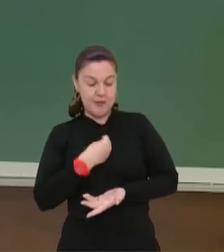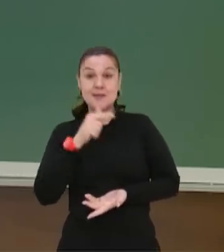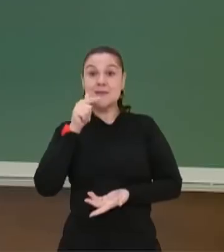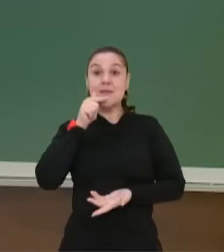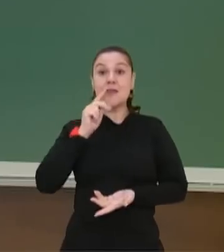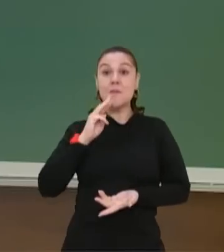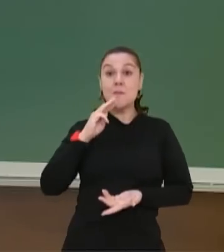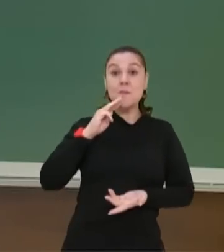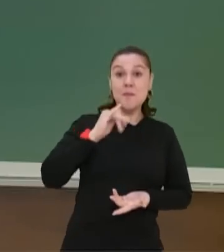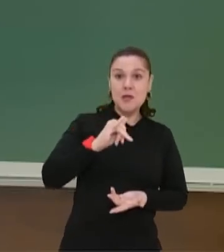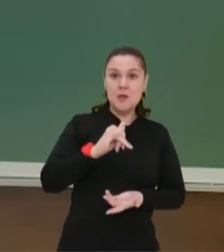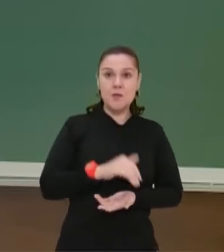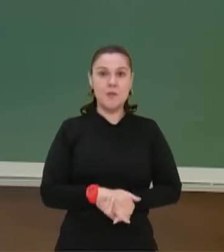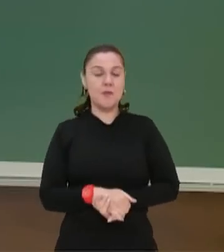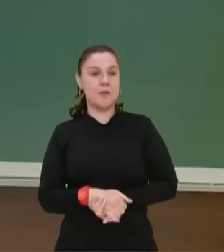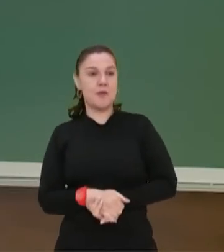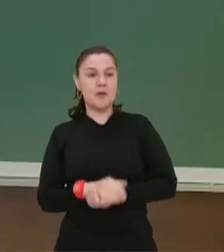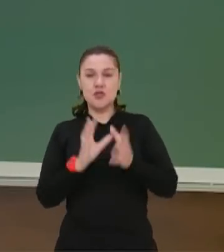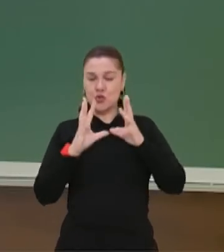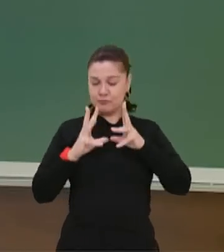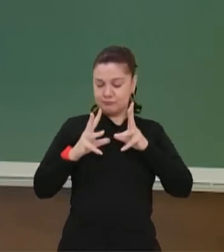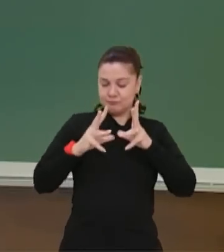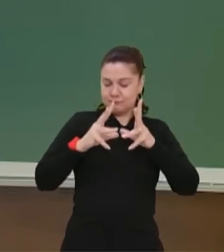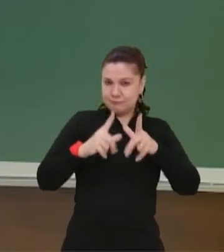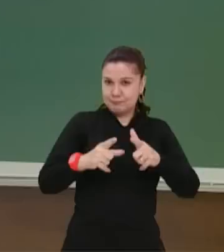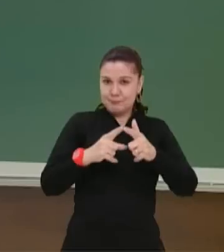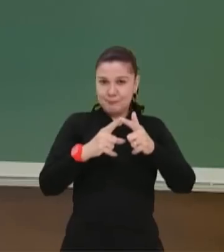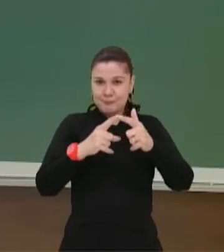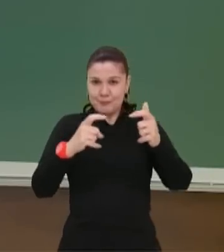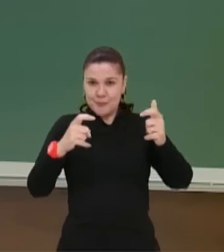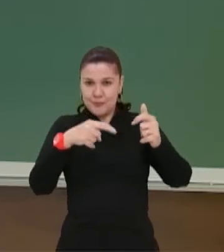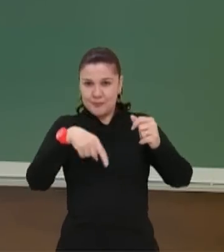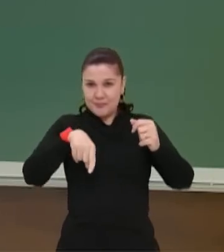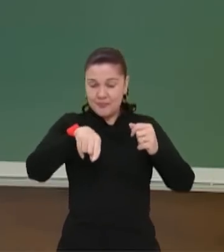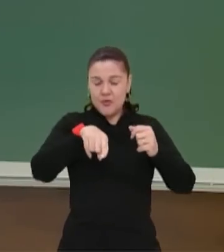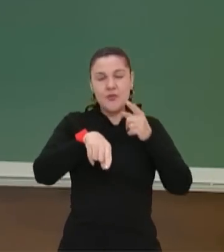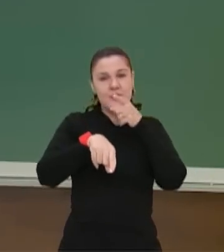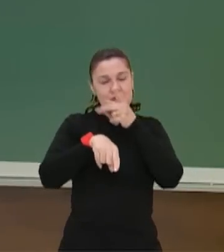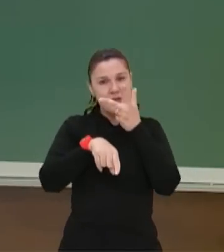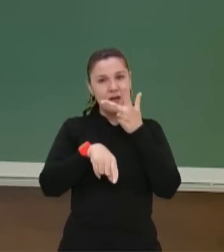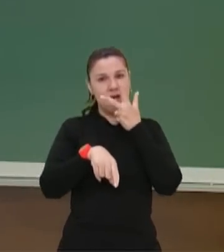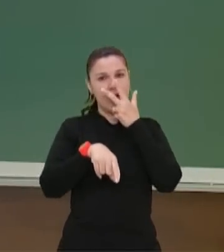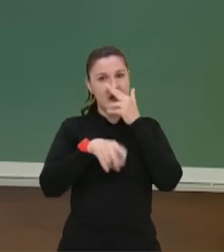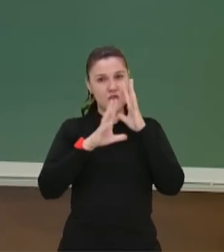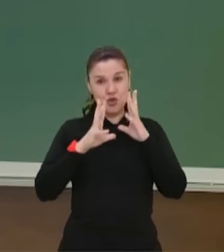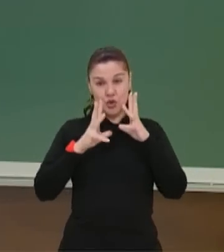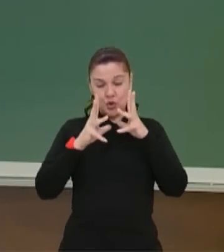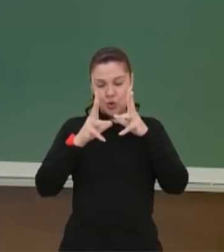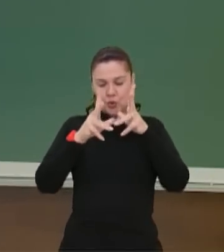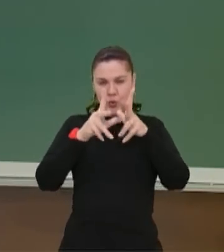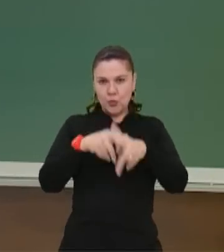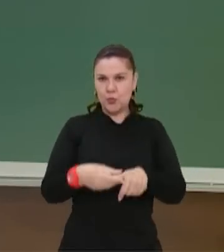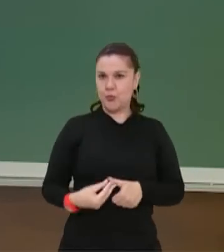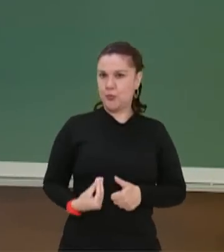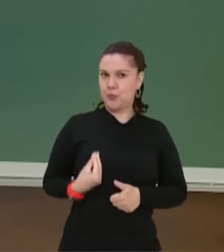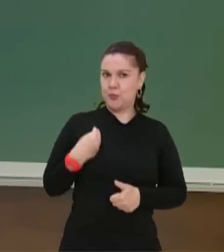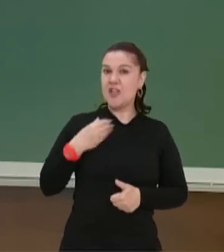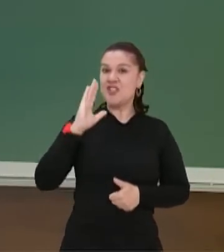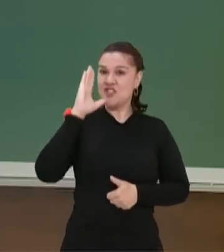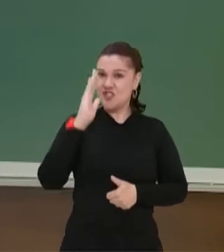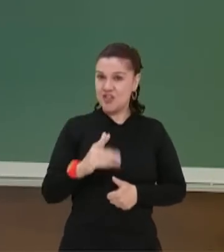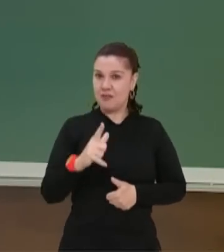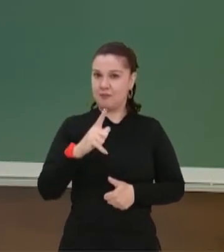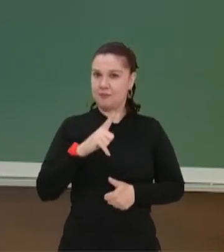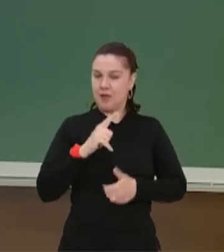milhões. Sobre toda essa diversidade biológica, vocês acham que esses seres vivos existiam